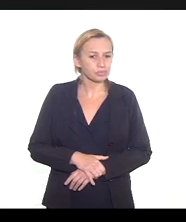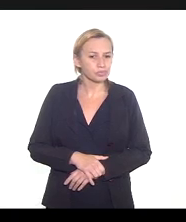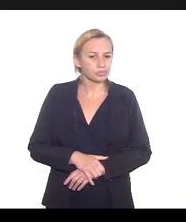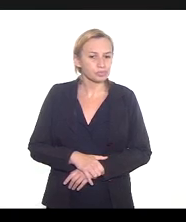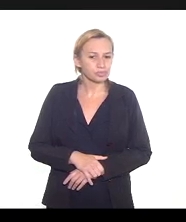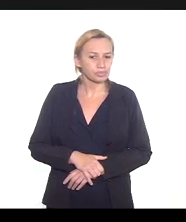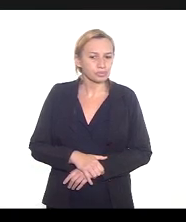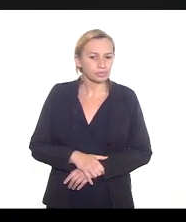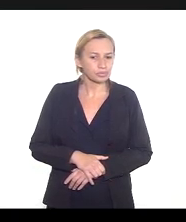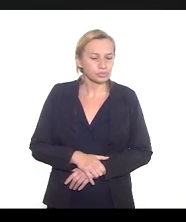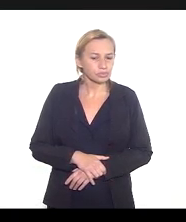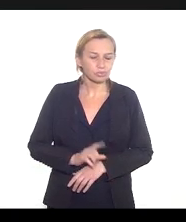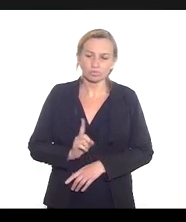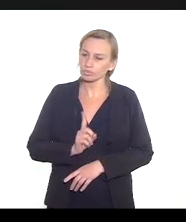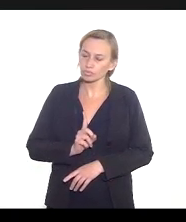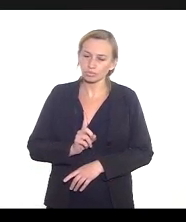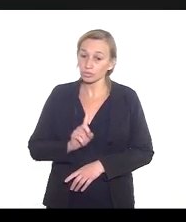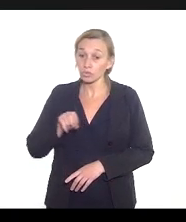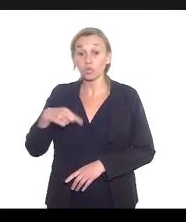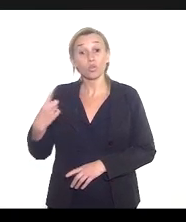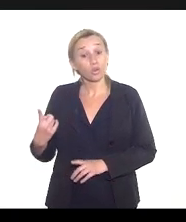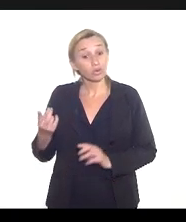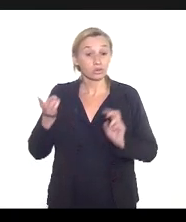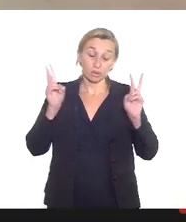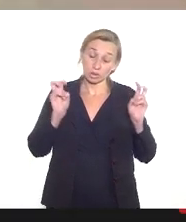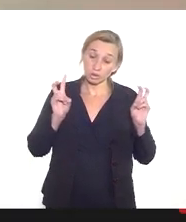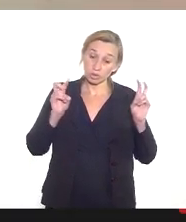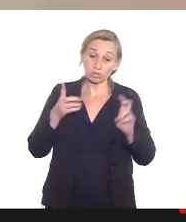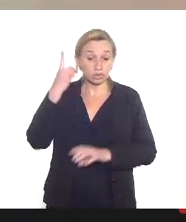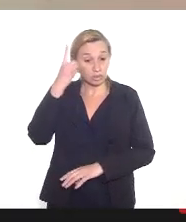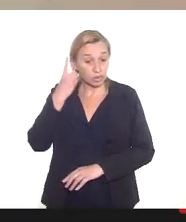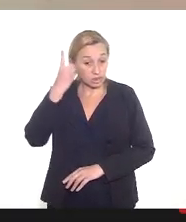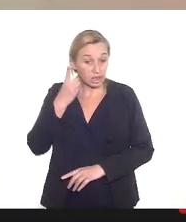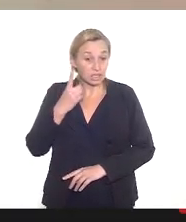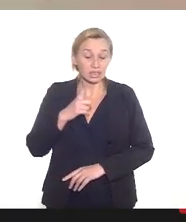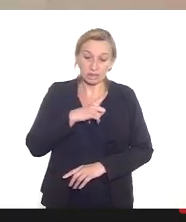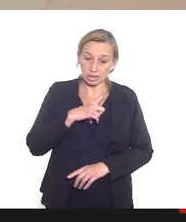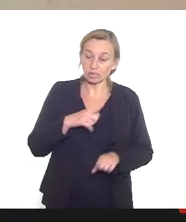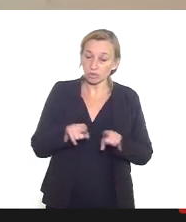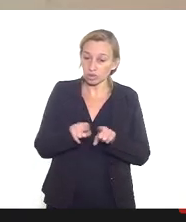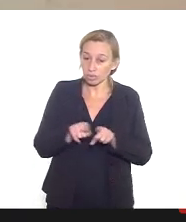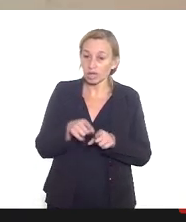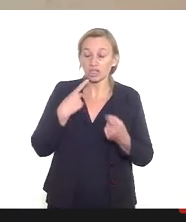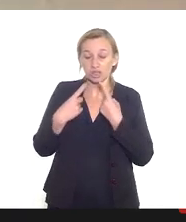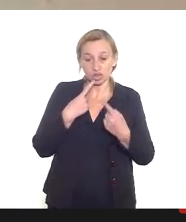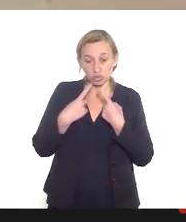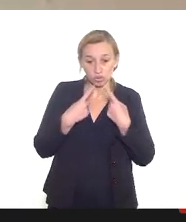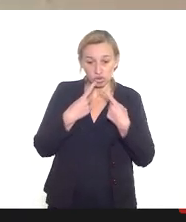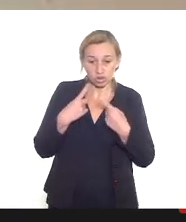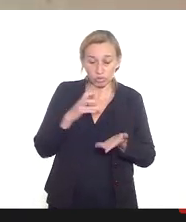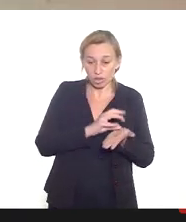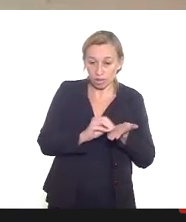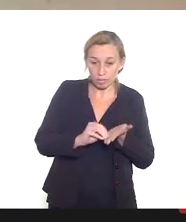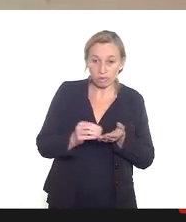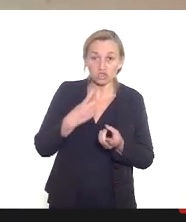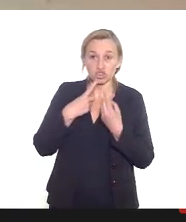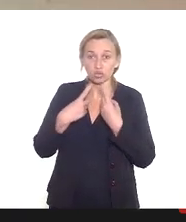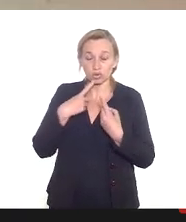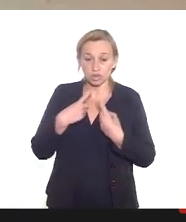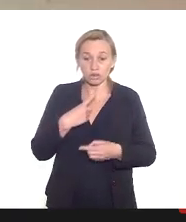e não o outro assunto Deputado aqui nós estamos também escute-me vamos colocar na pauta dessa